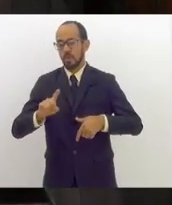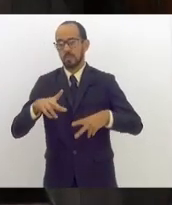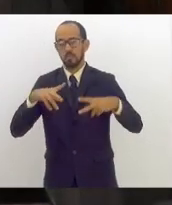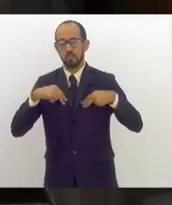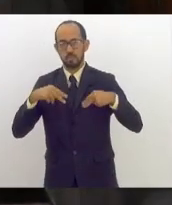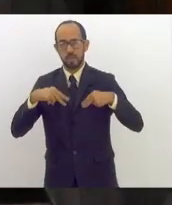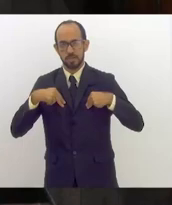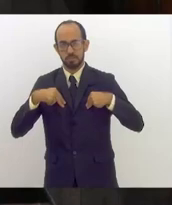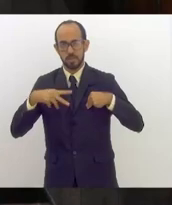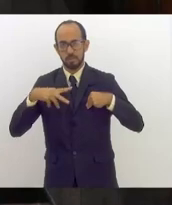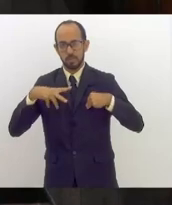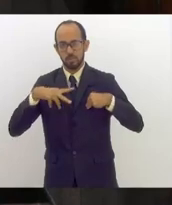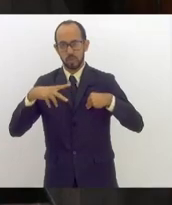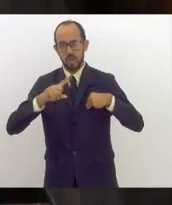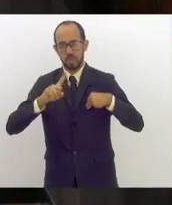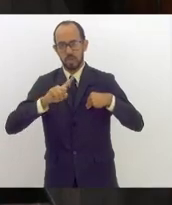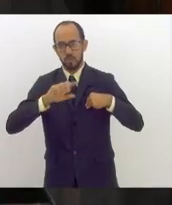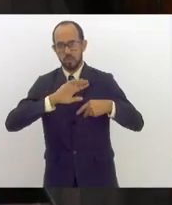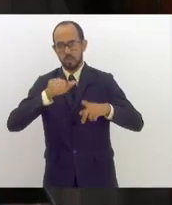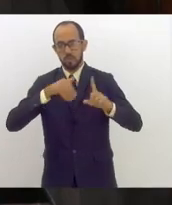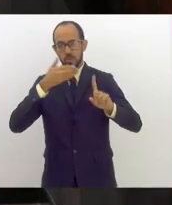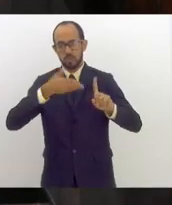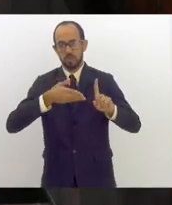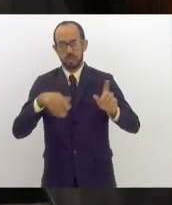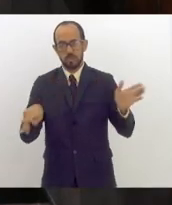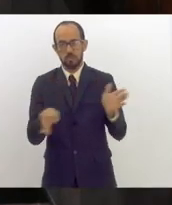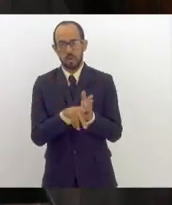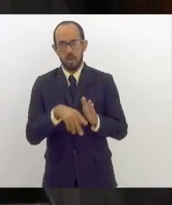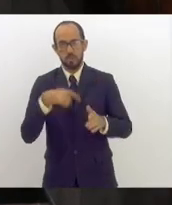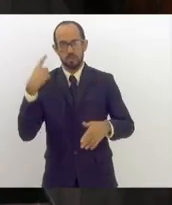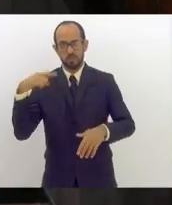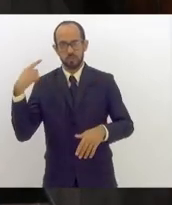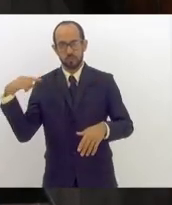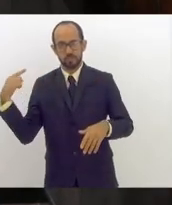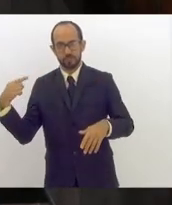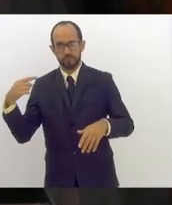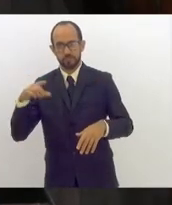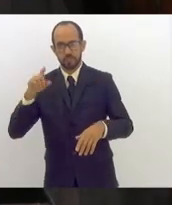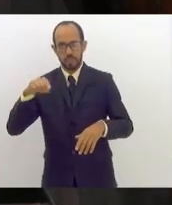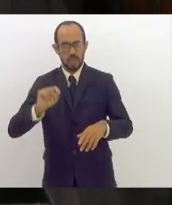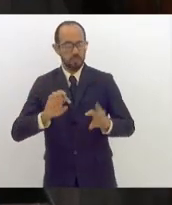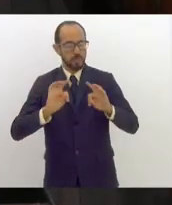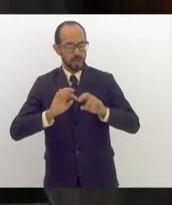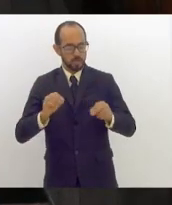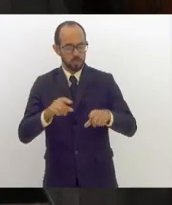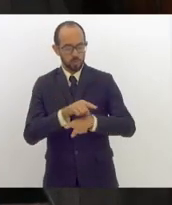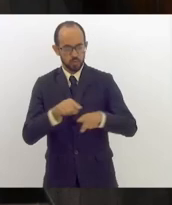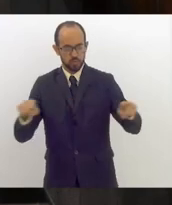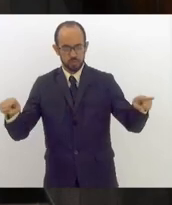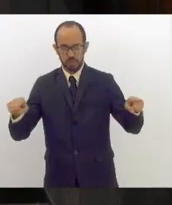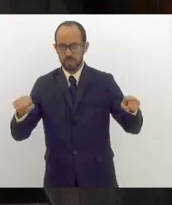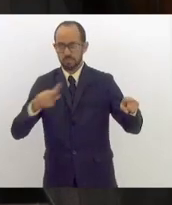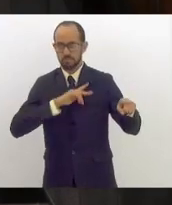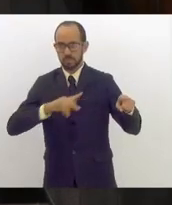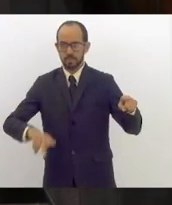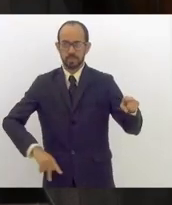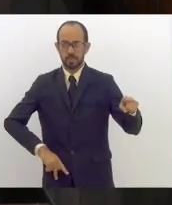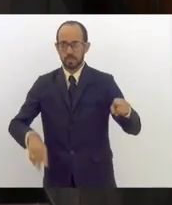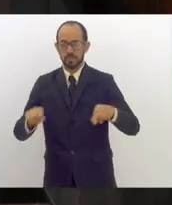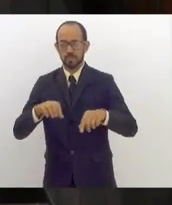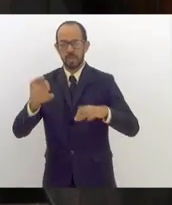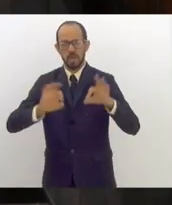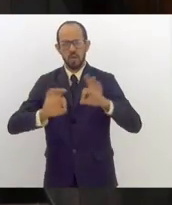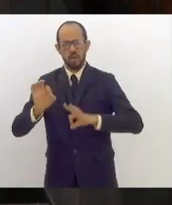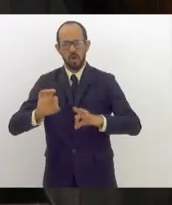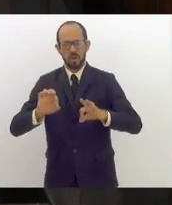assim um reconhecimento da advocacia Isso se traduz pelas emoções que são dadas a todos os senhores presidentes pelo presidente da ordem Nacional